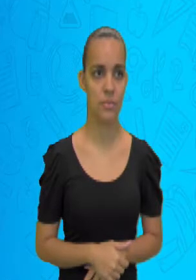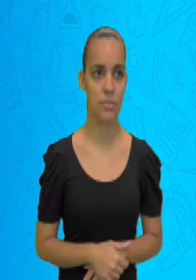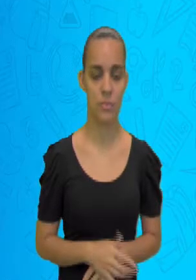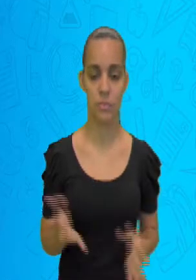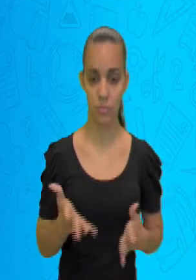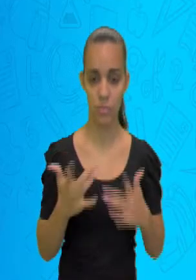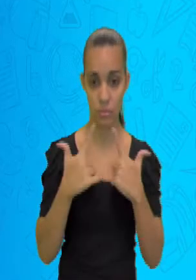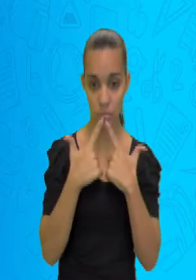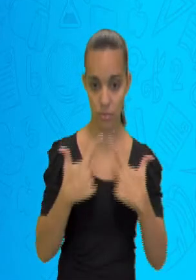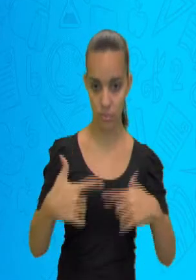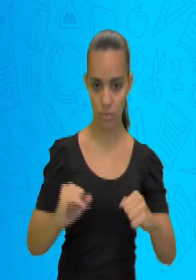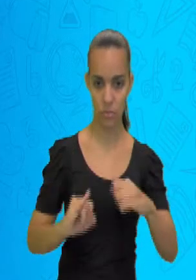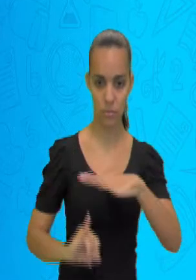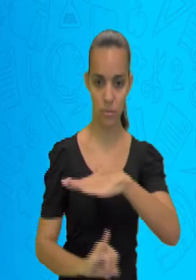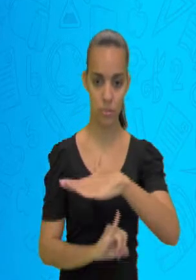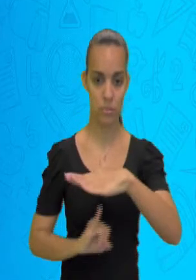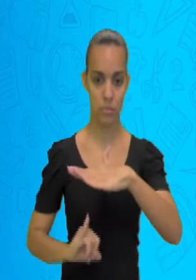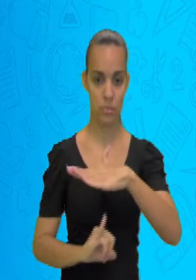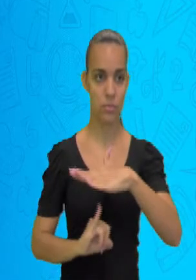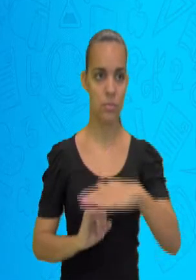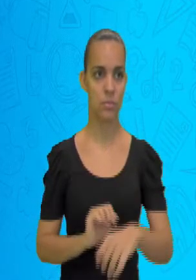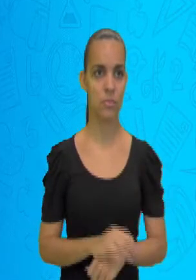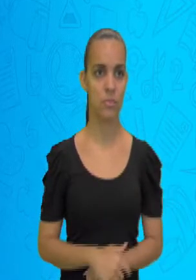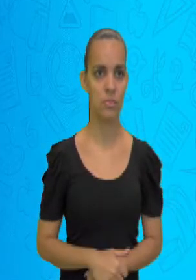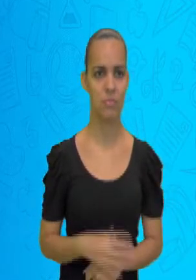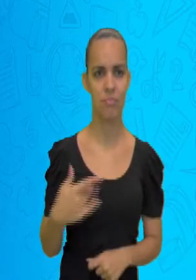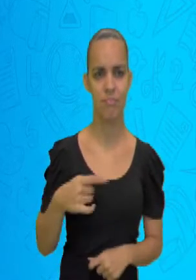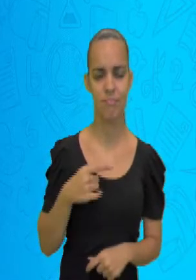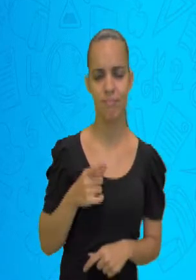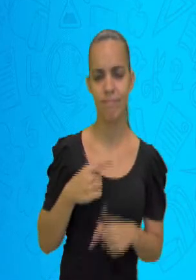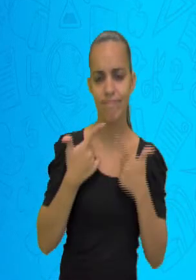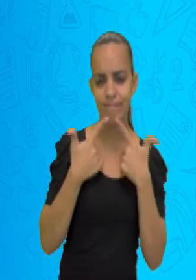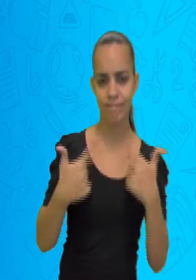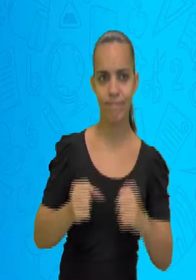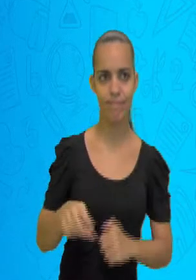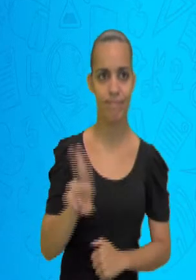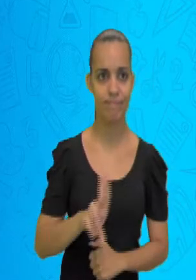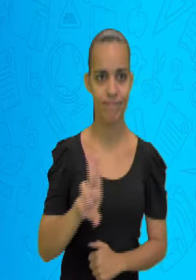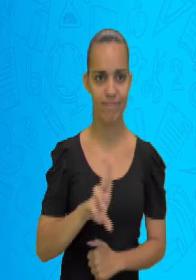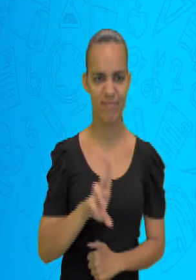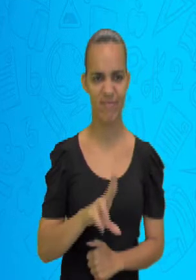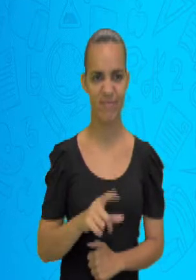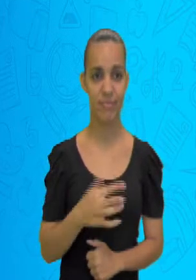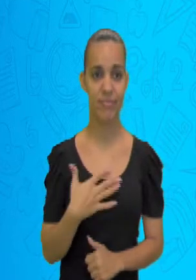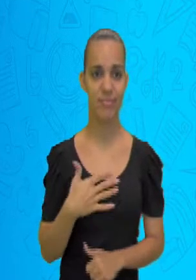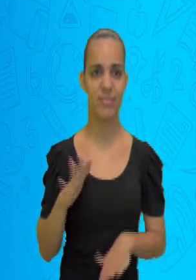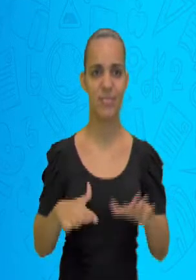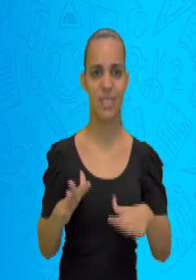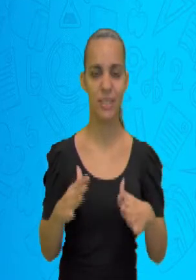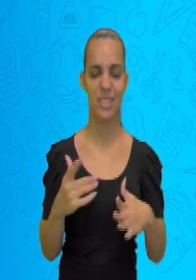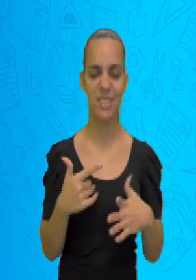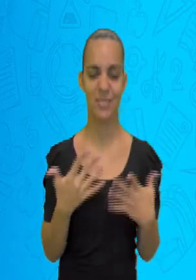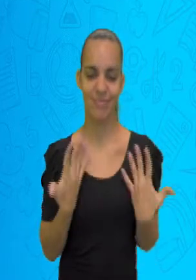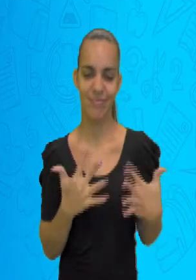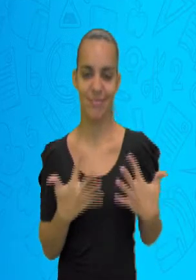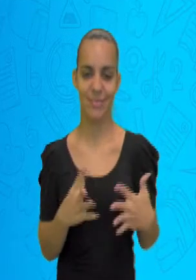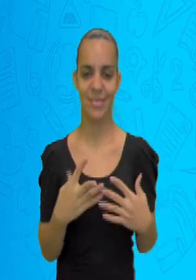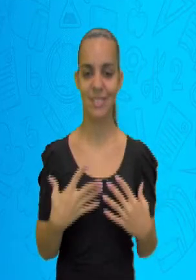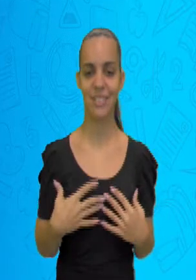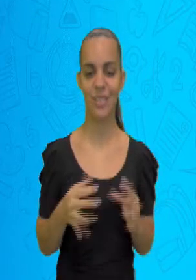Linguagem informal. É a linguagem utilizada em situações mais descontraídas, quando existe